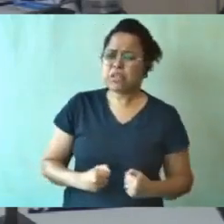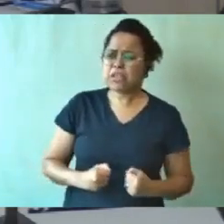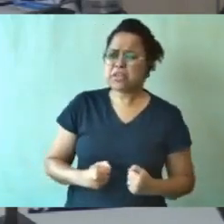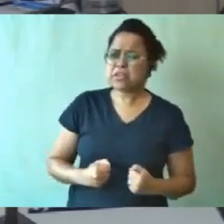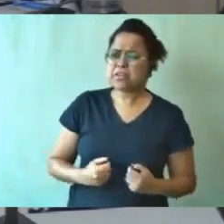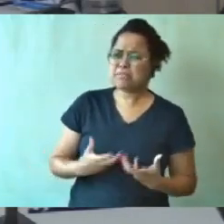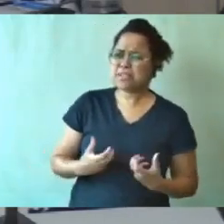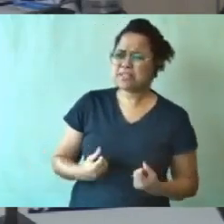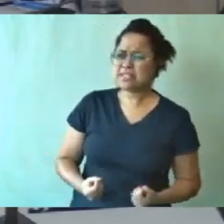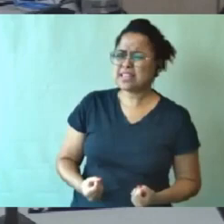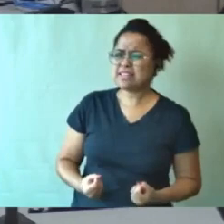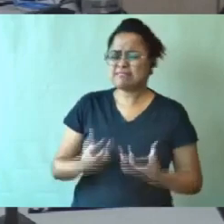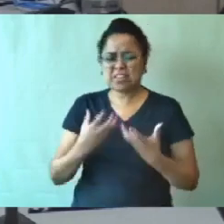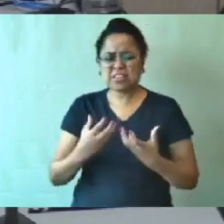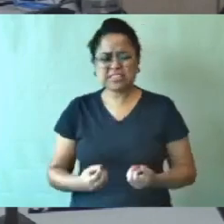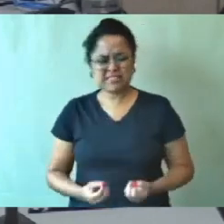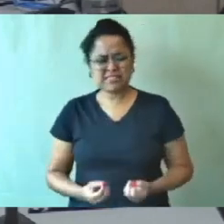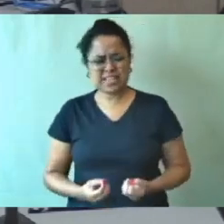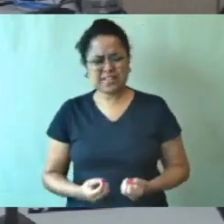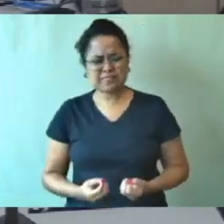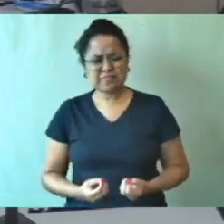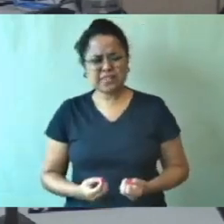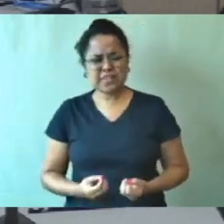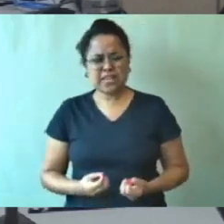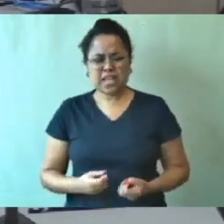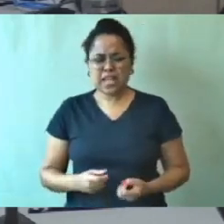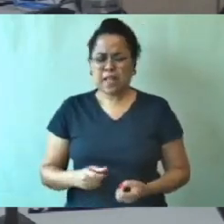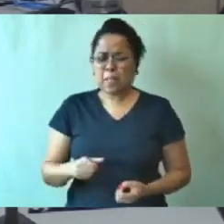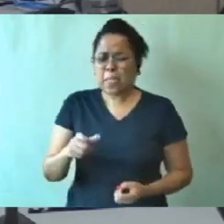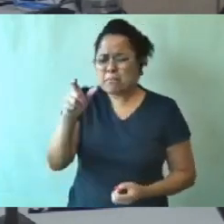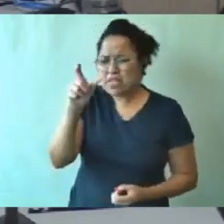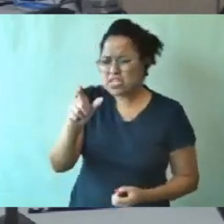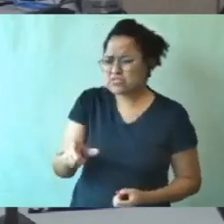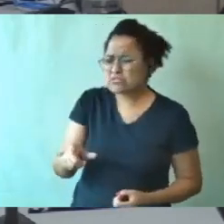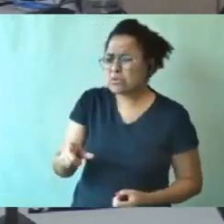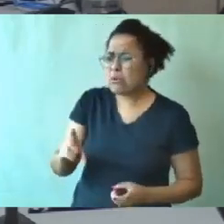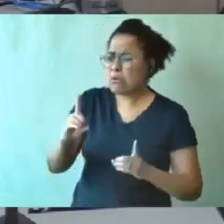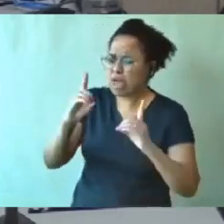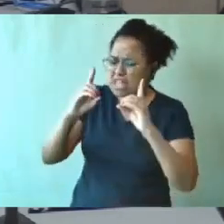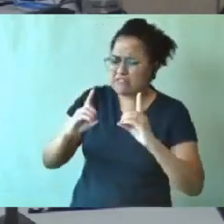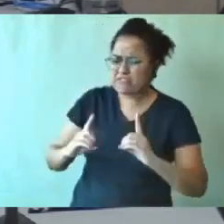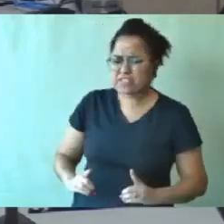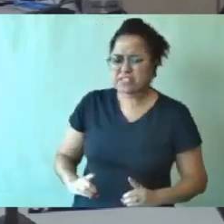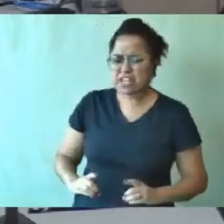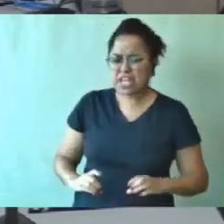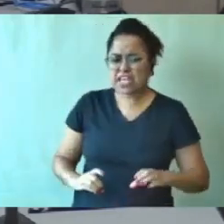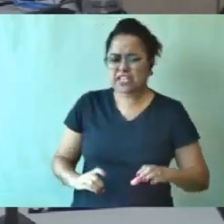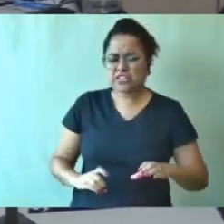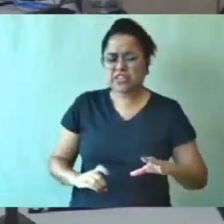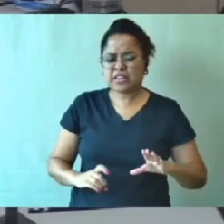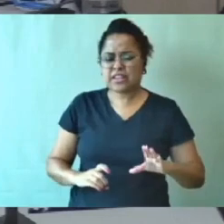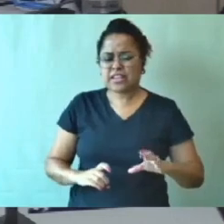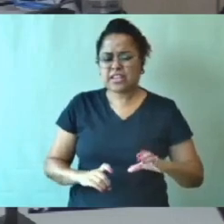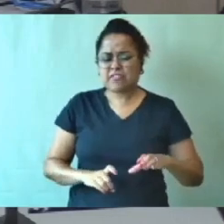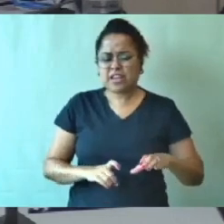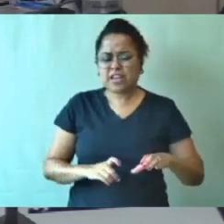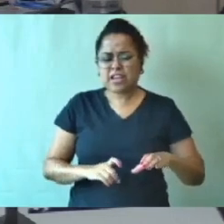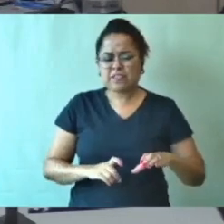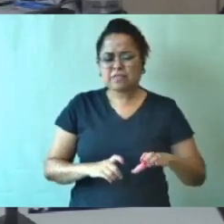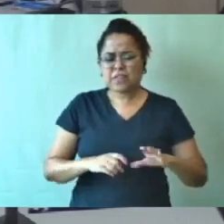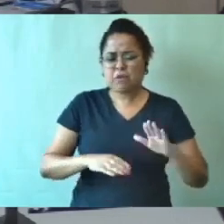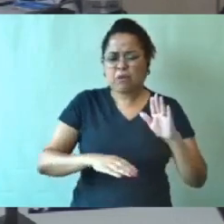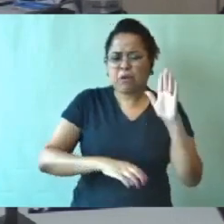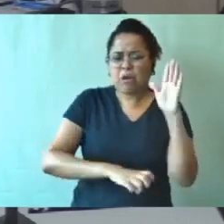sua dificuldade de locomoção, que utiliza uma cadeira de roda, quando ele vai acessar o transporte público, o elevador não